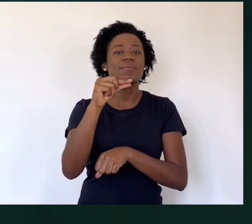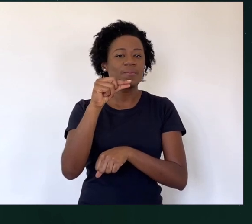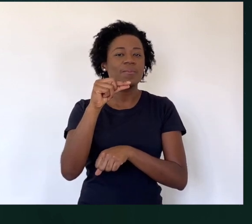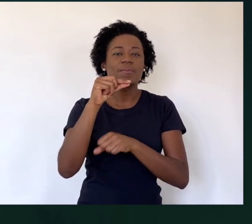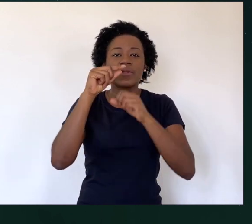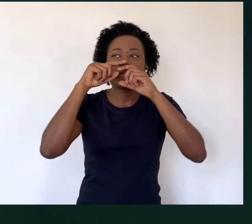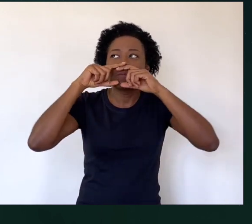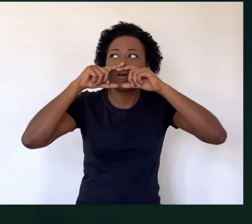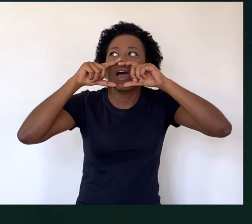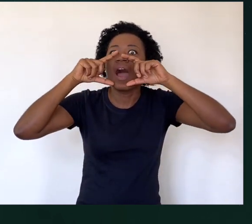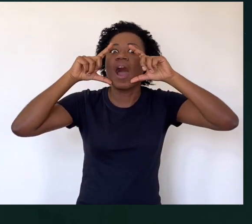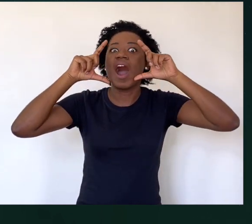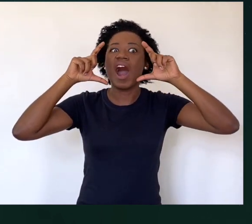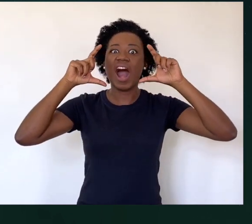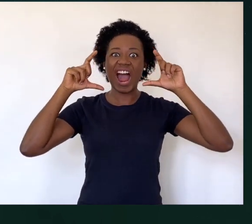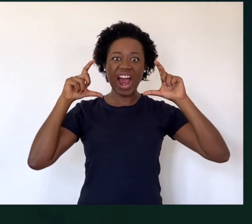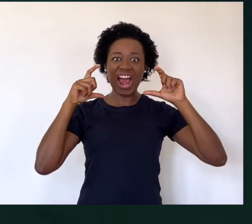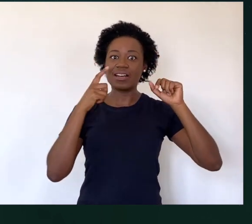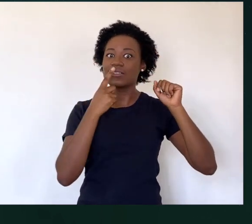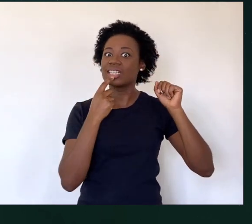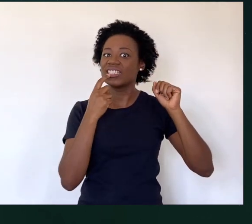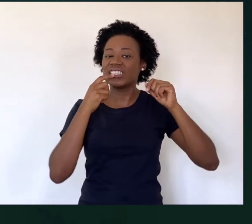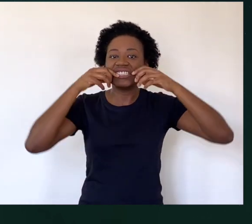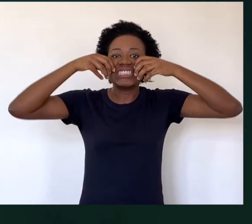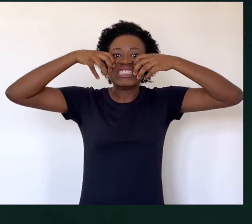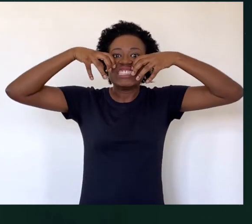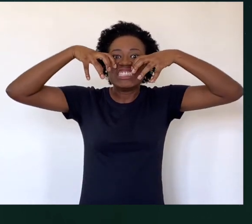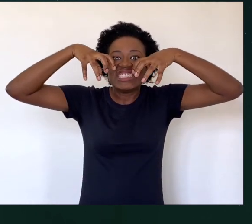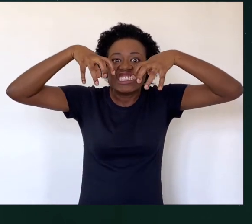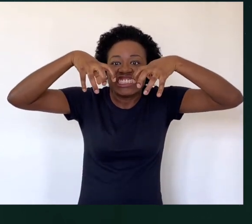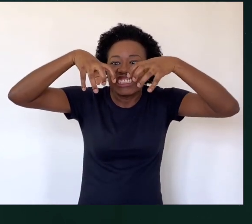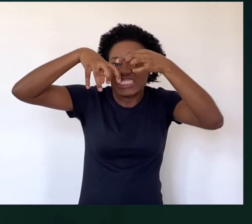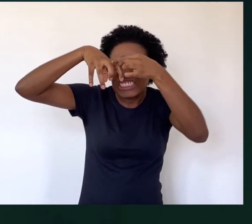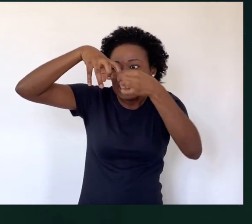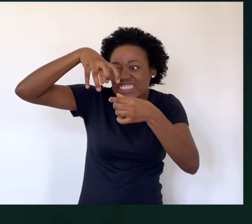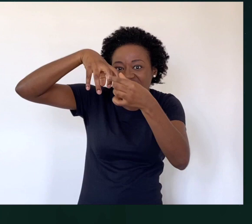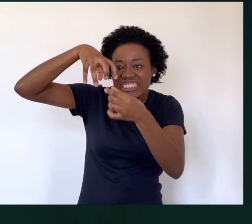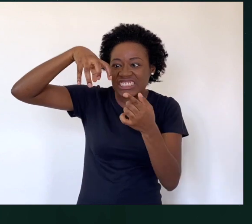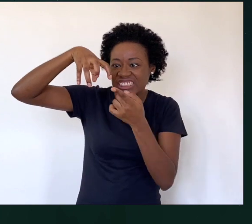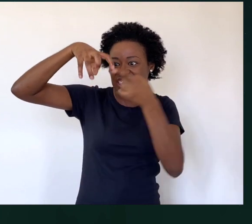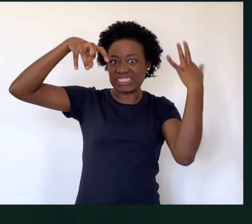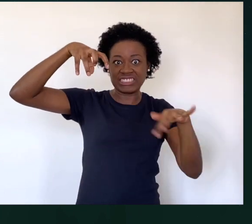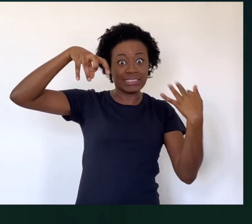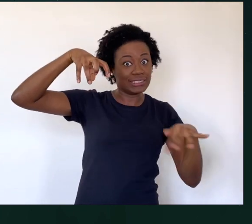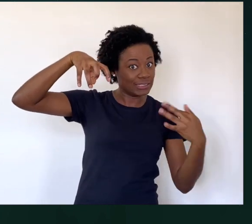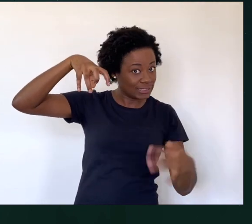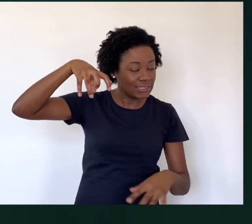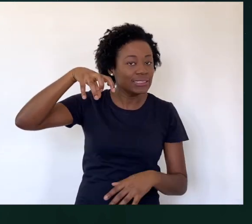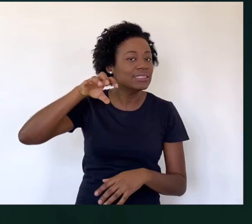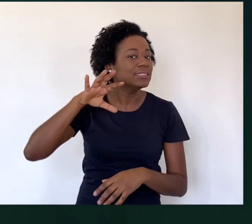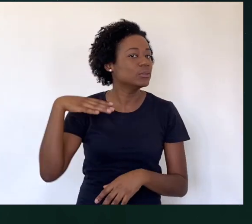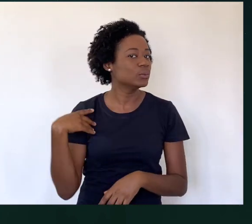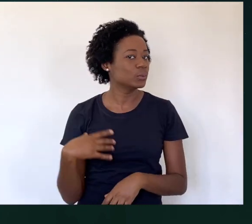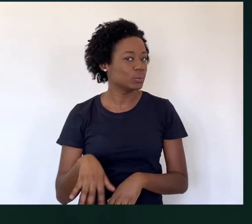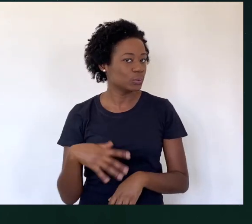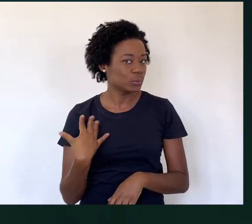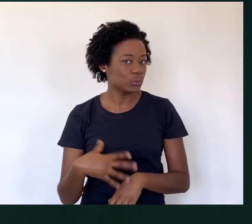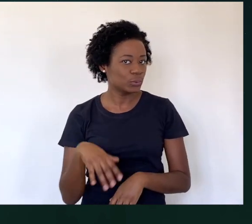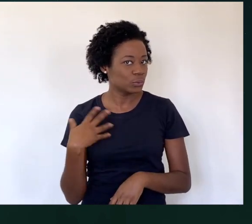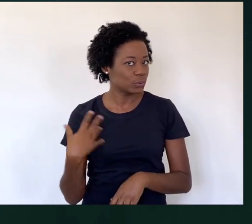uma grande boca vermelha com dentes brancos afiados,